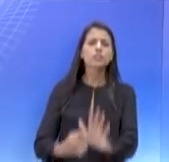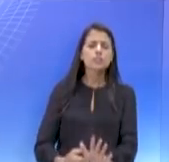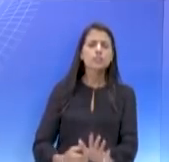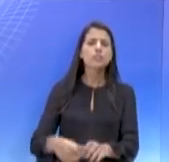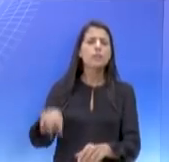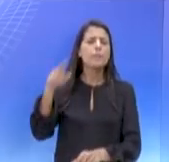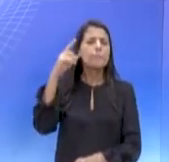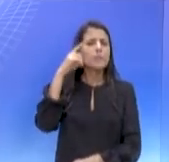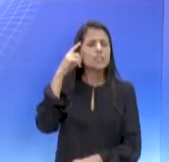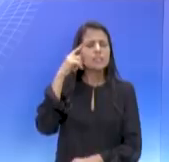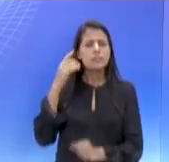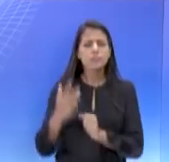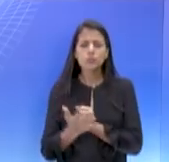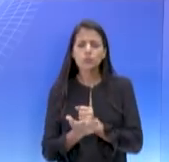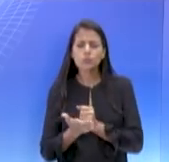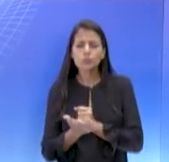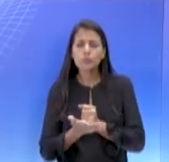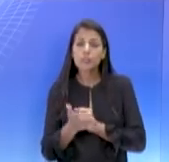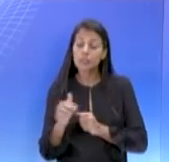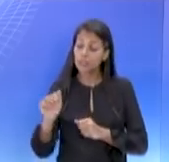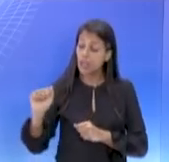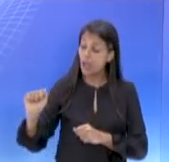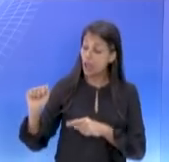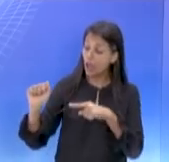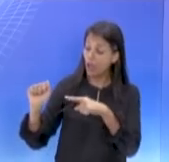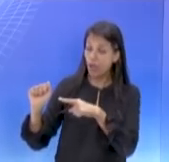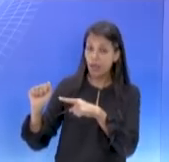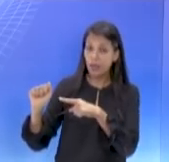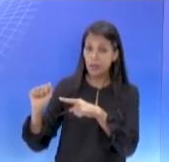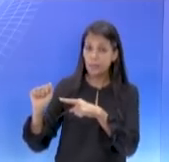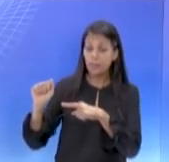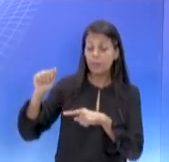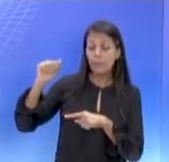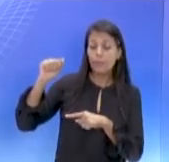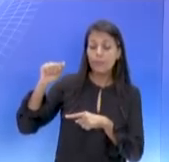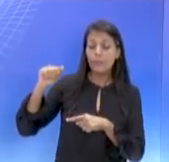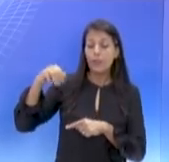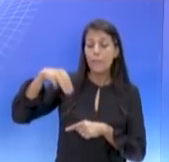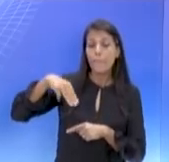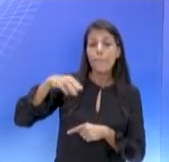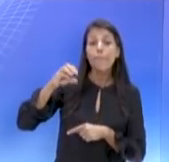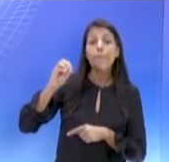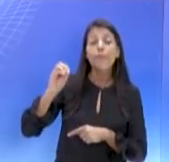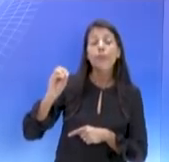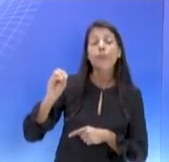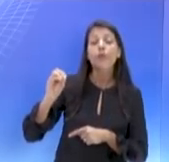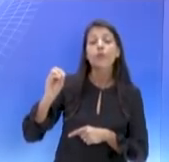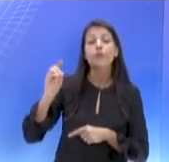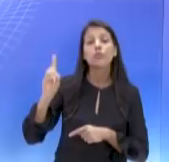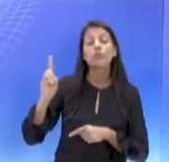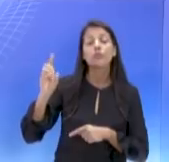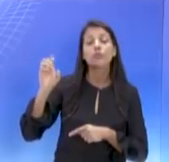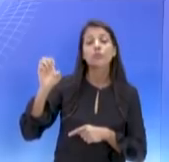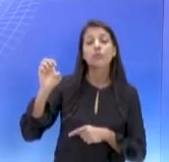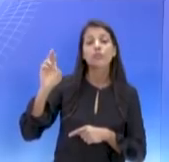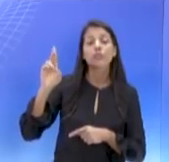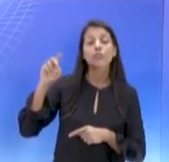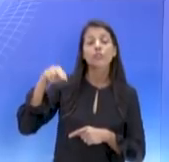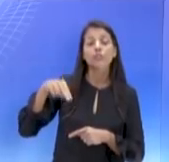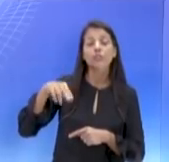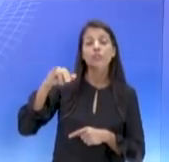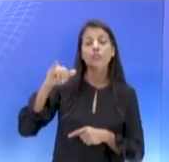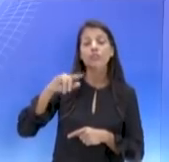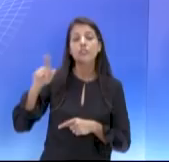suas bases a letra A, modernização da educação escolar. Uma das bases do